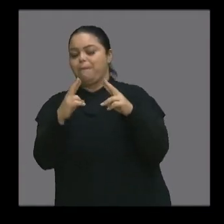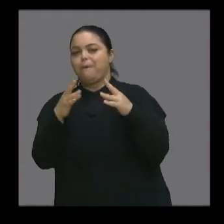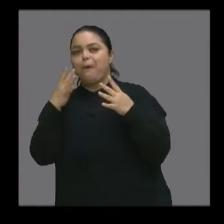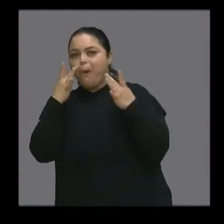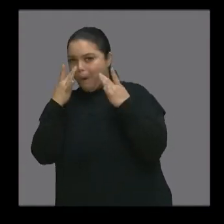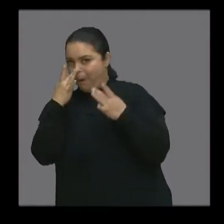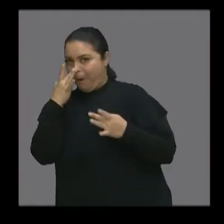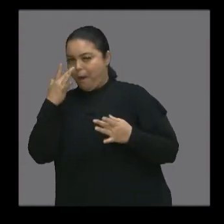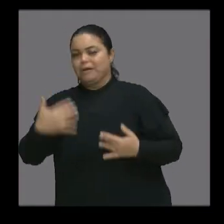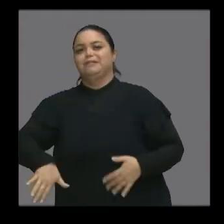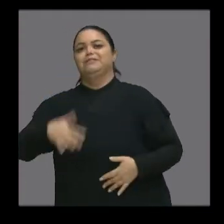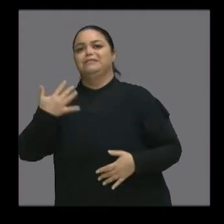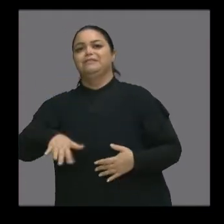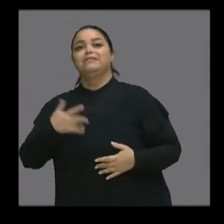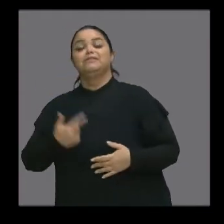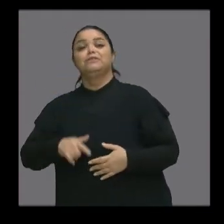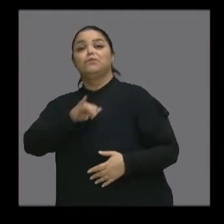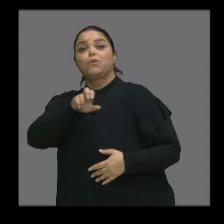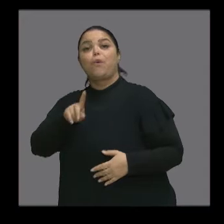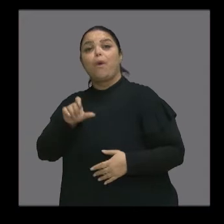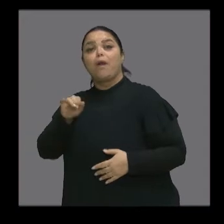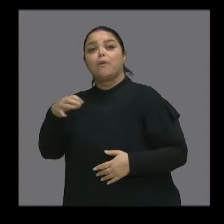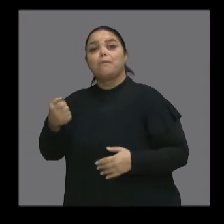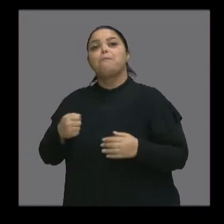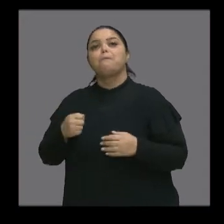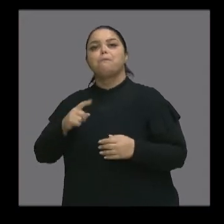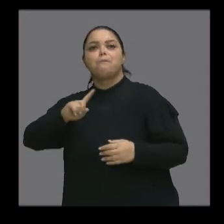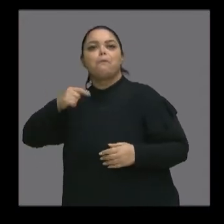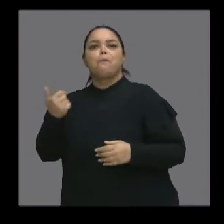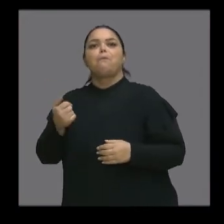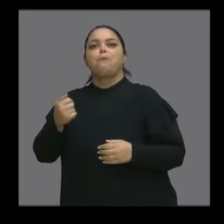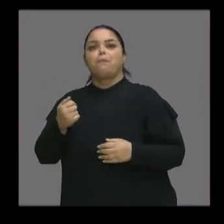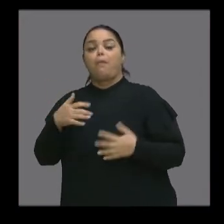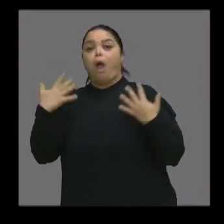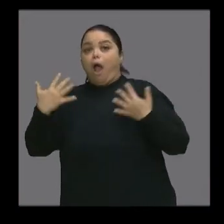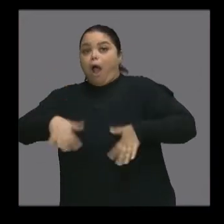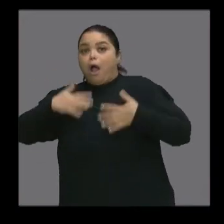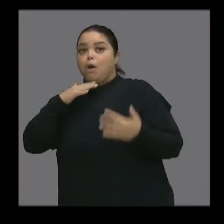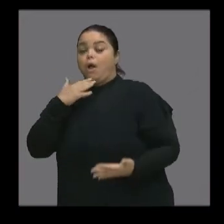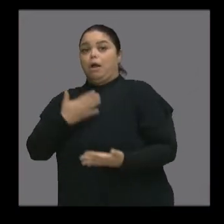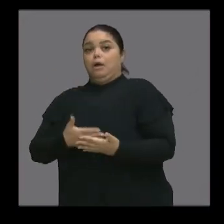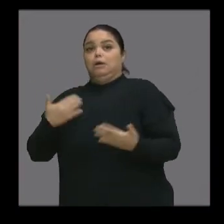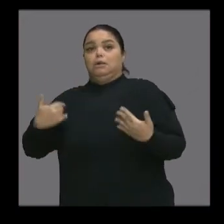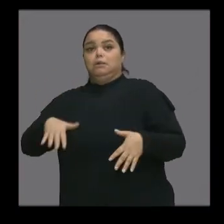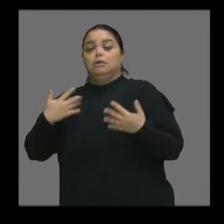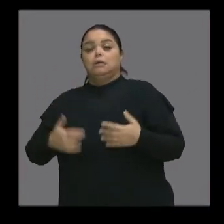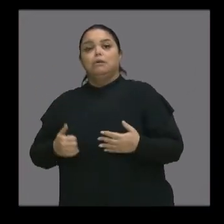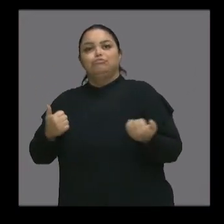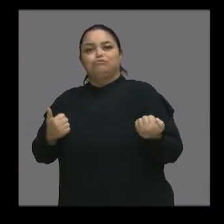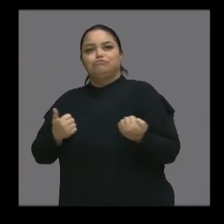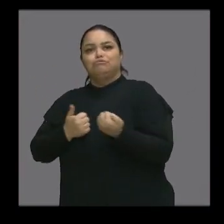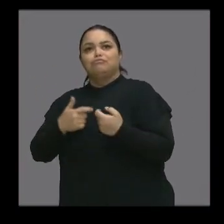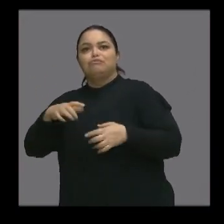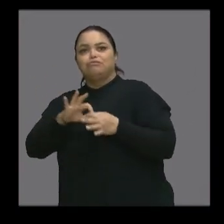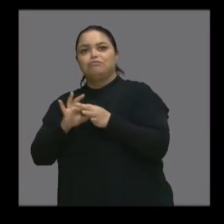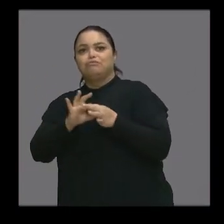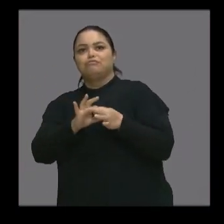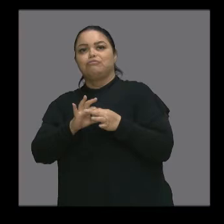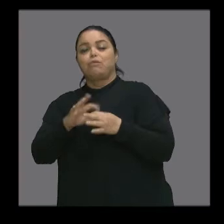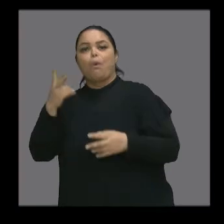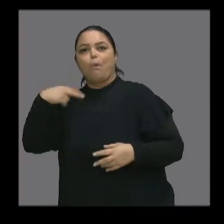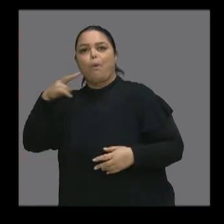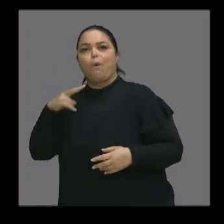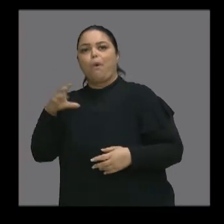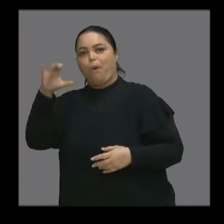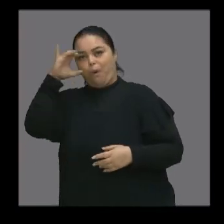admiração, que fez com que Júlio, posteriormente, de uma maneira surpreendente para mim, aproximasse da nossa nobre vereadora